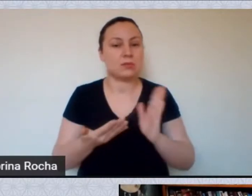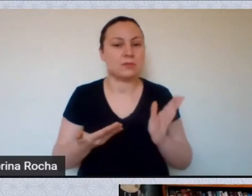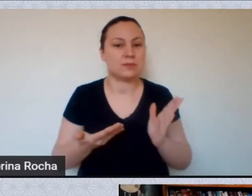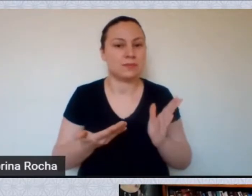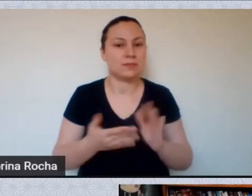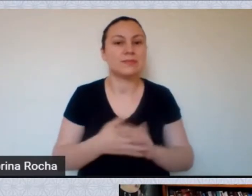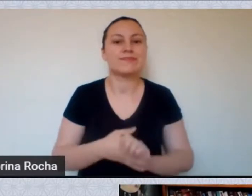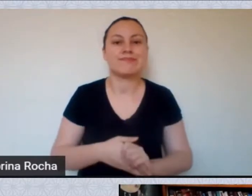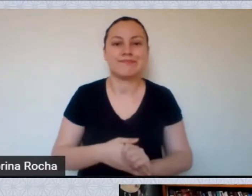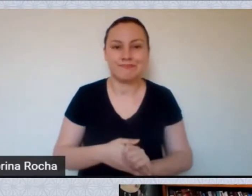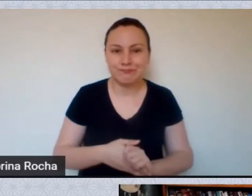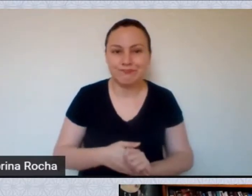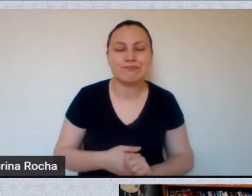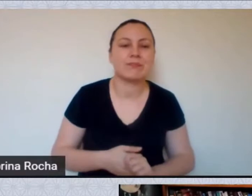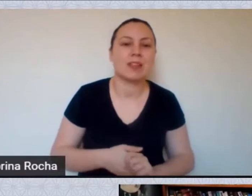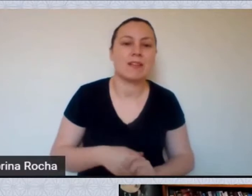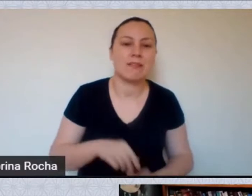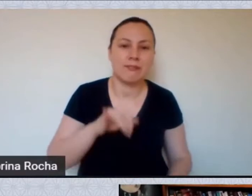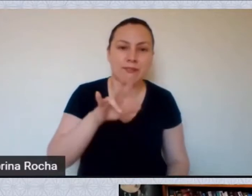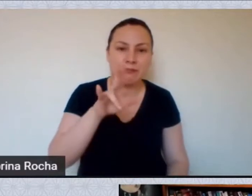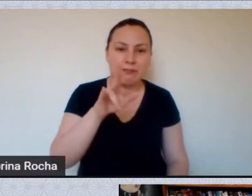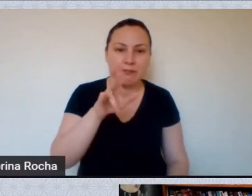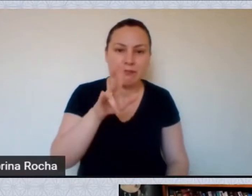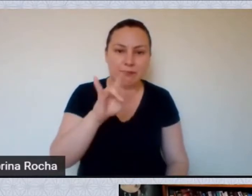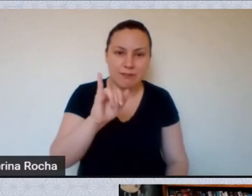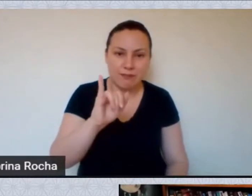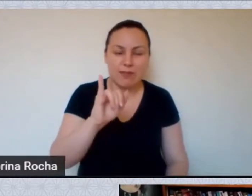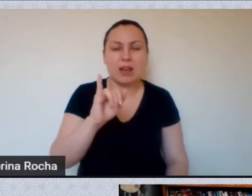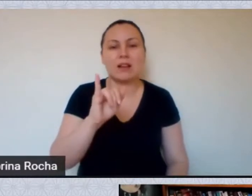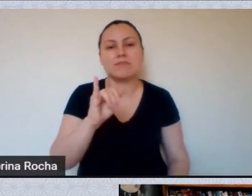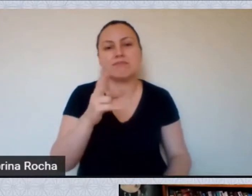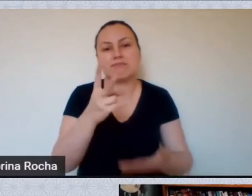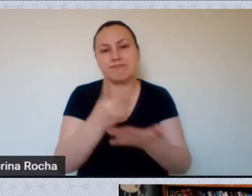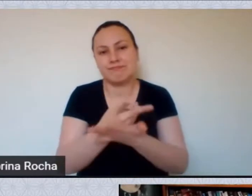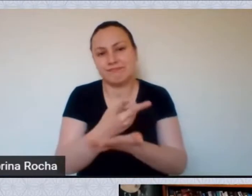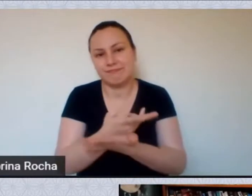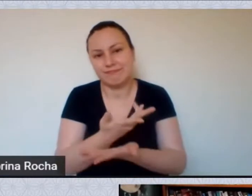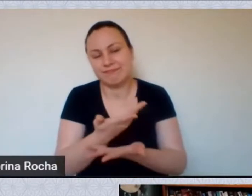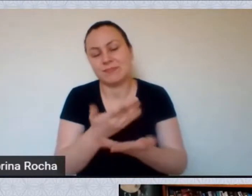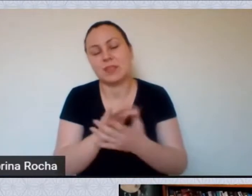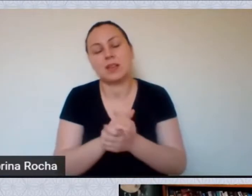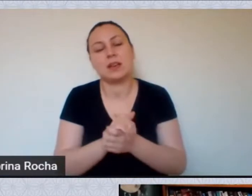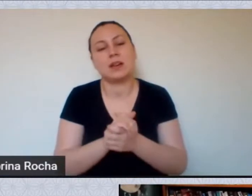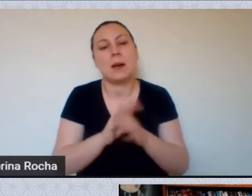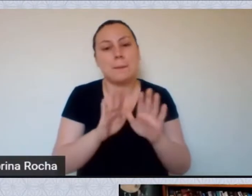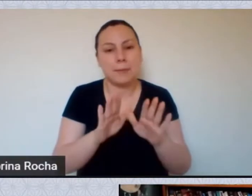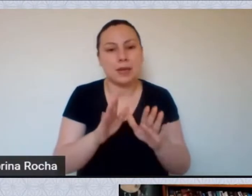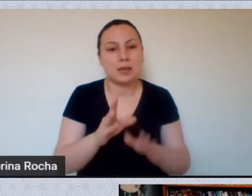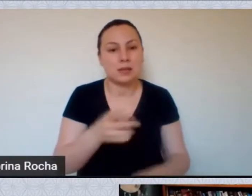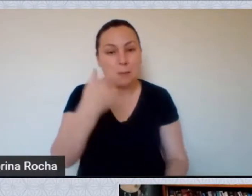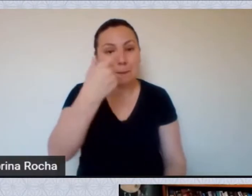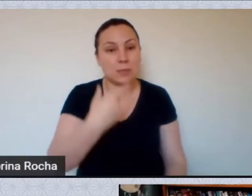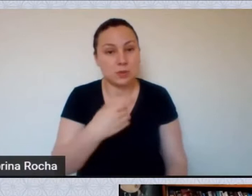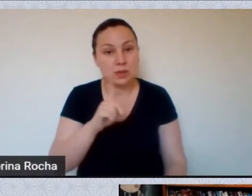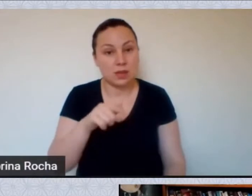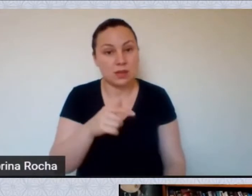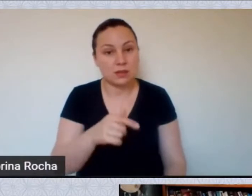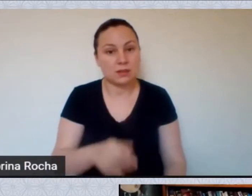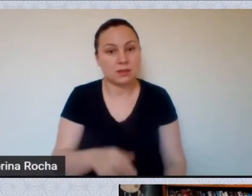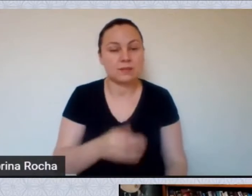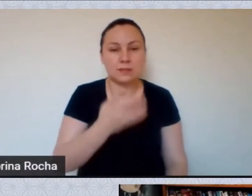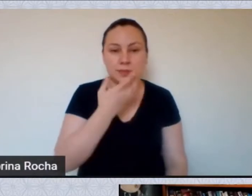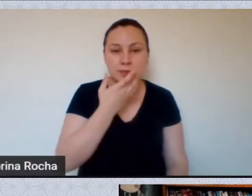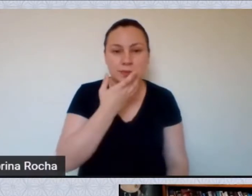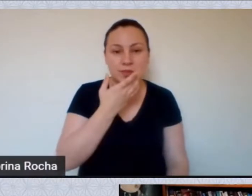fadado ao fracasso, entendeu? Porque você não vai entender nunca tudo, né? Mas o posicionamento é esse. E isso ficou, entendeu? Essa